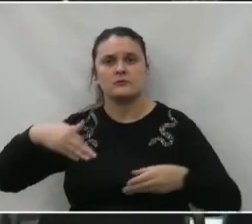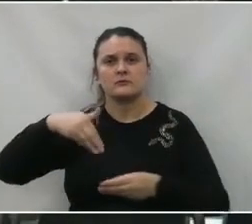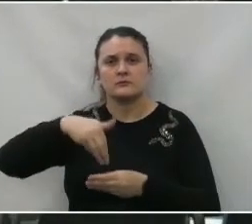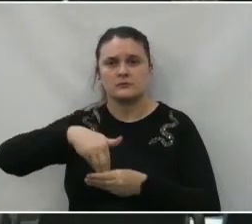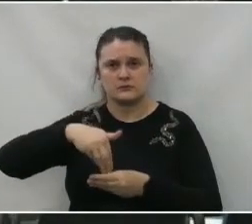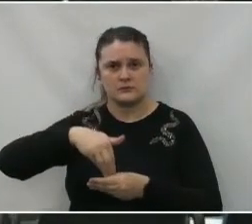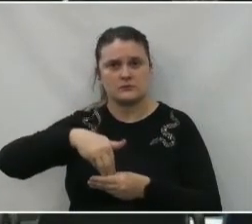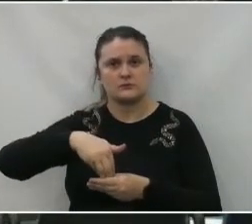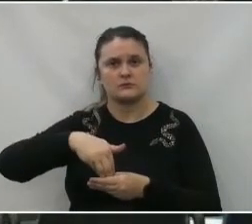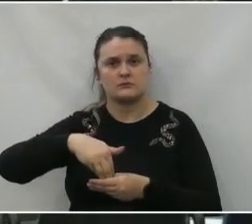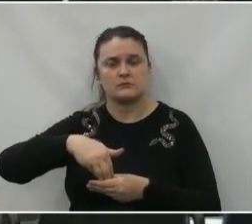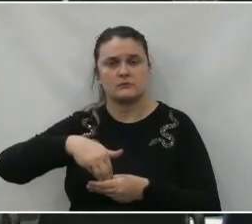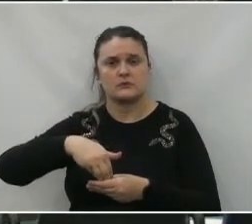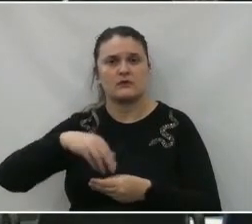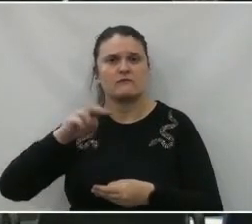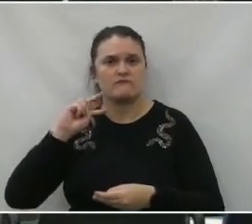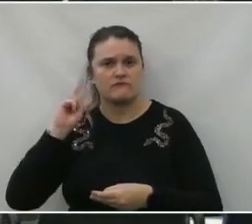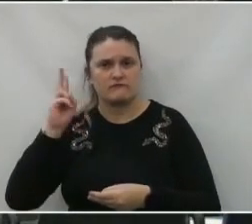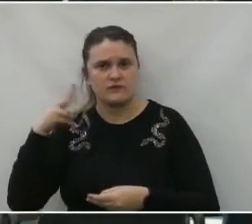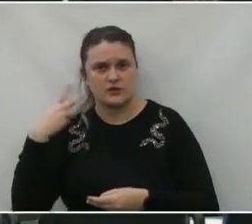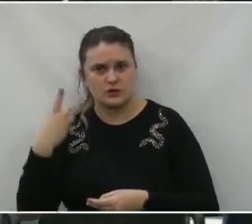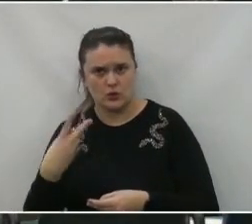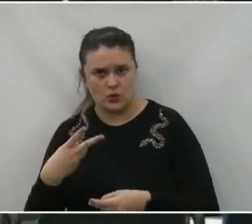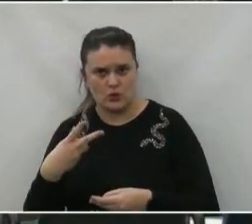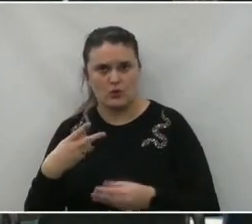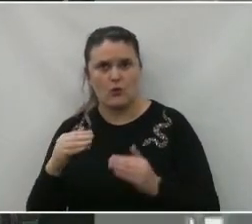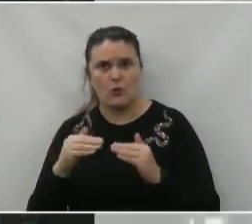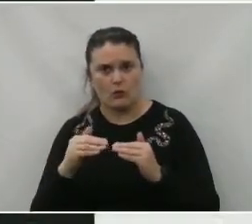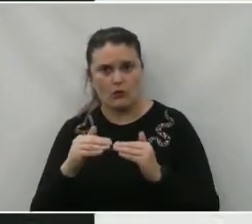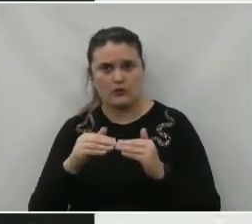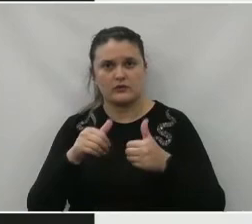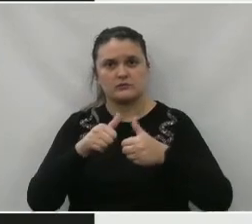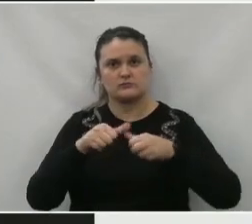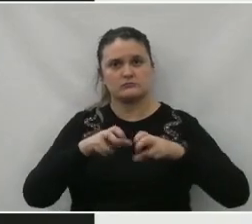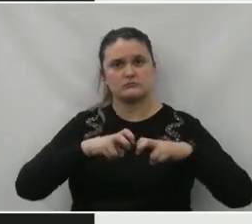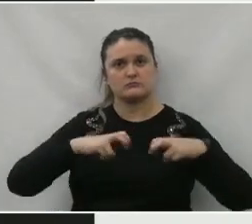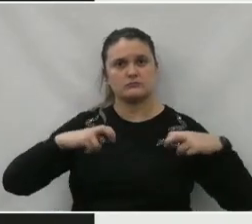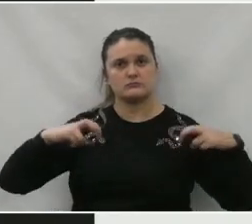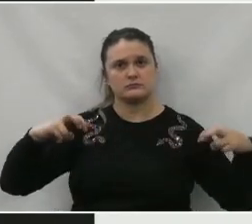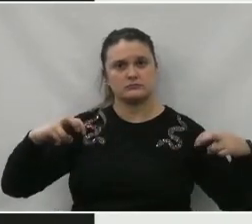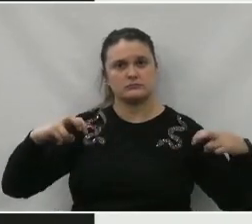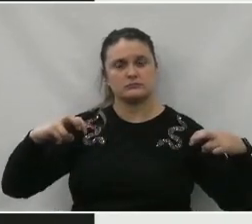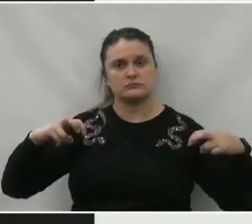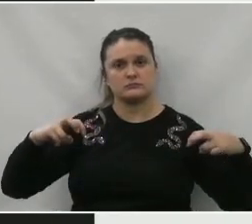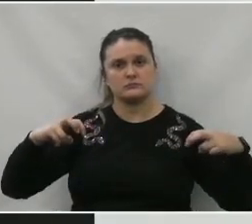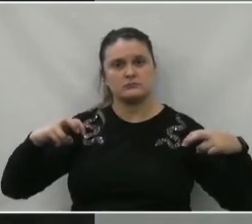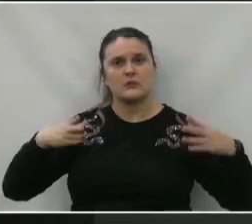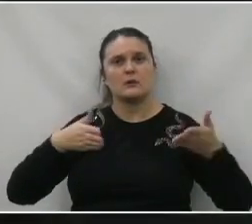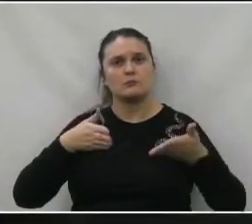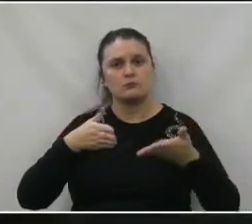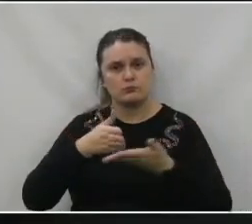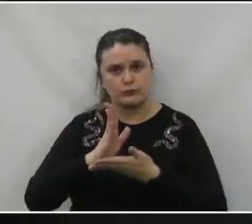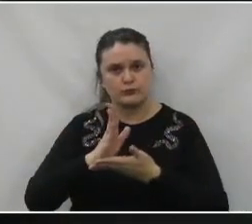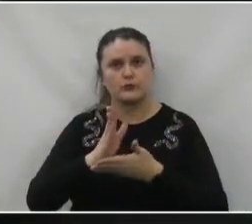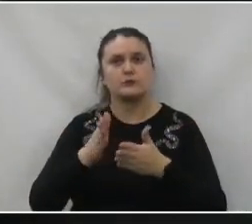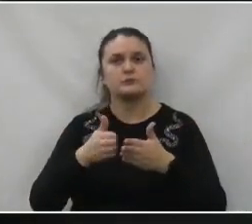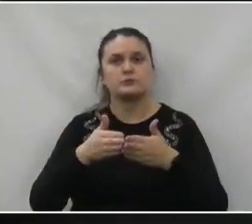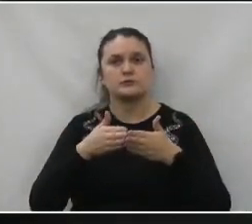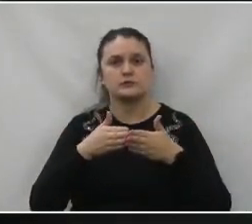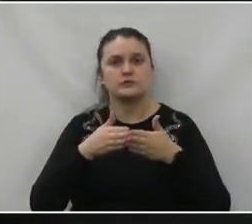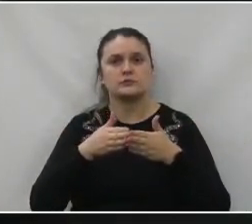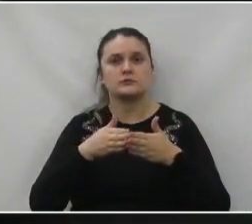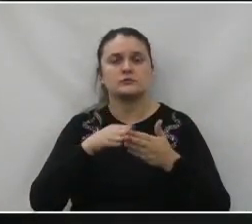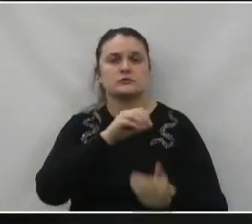Em votação. Senhores vereadores que aprovam, permaneçam como estão. Aprovado o